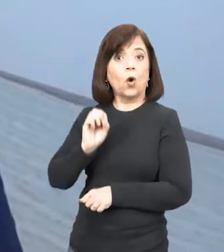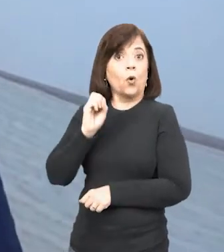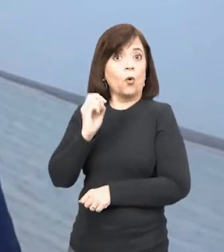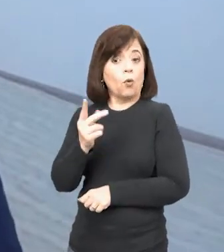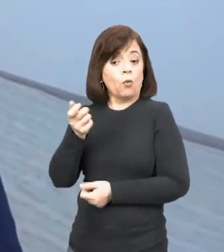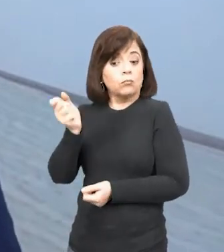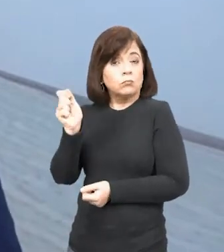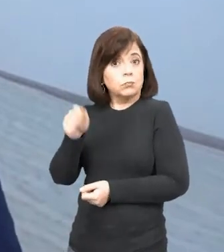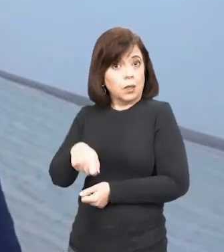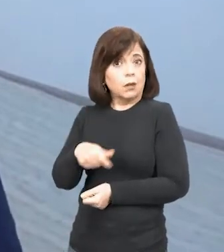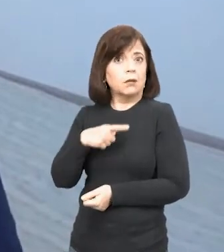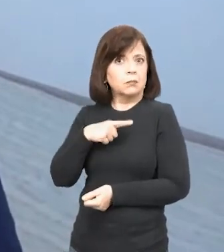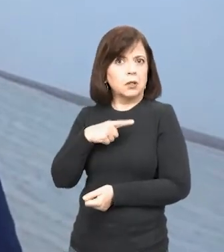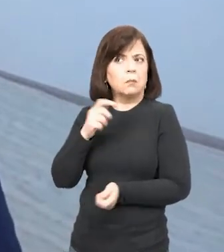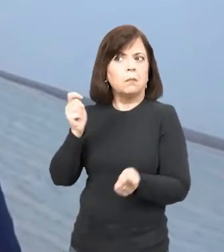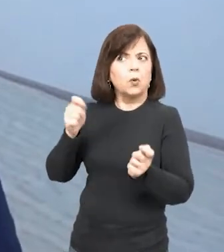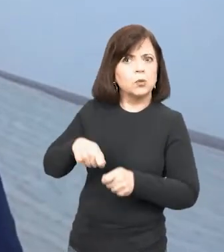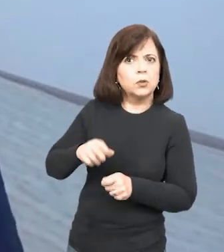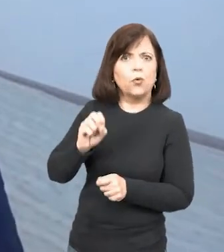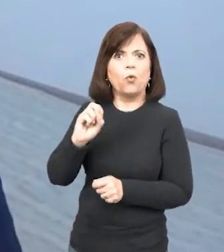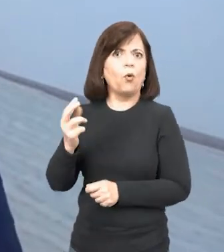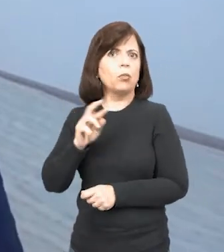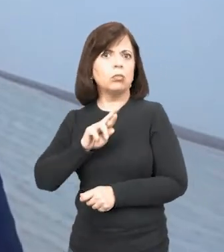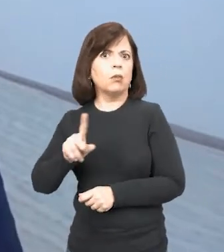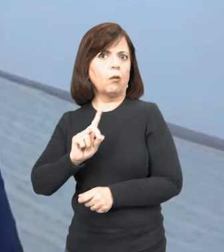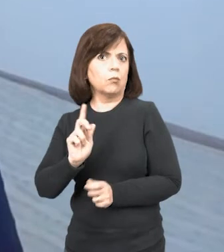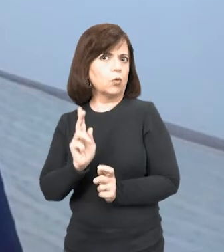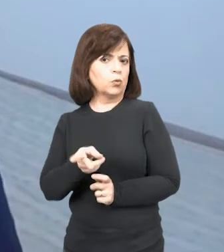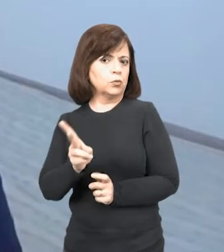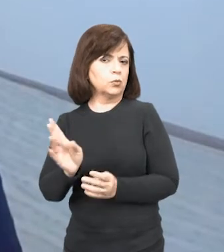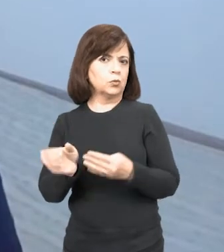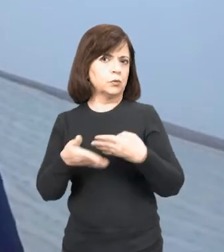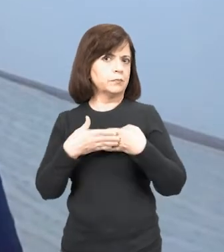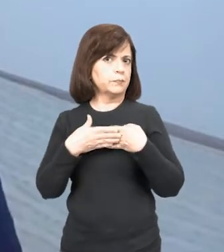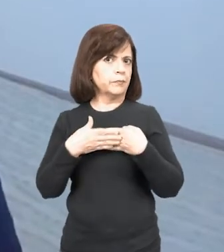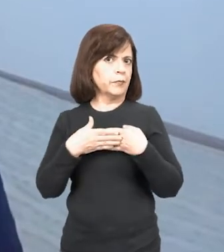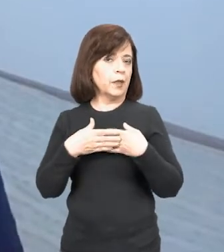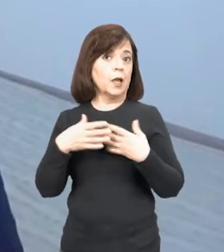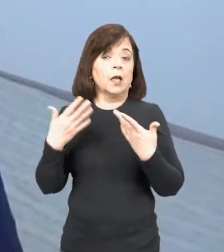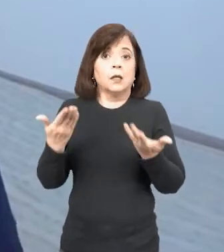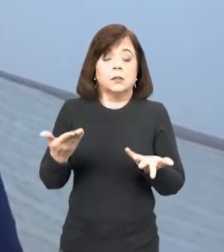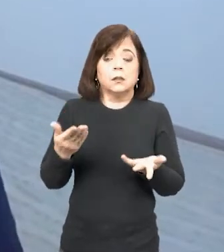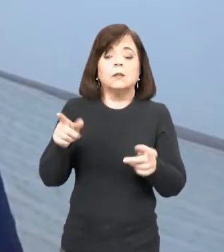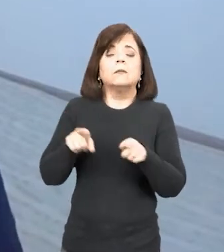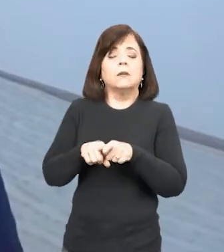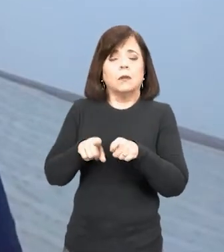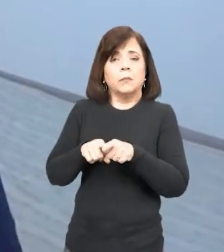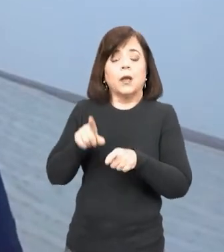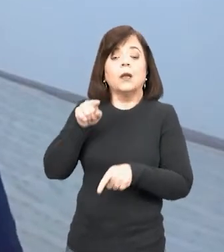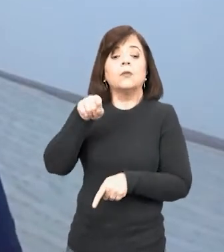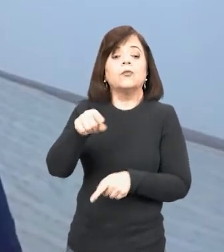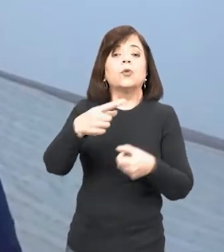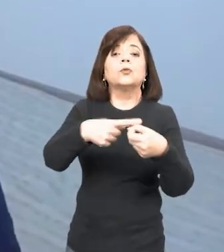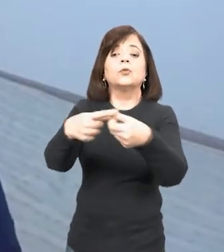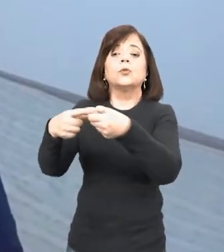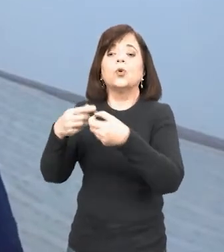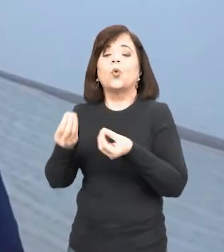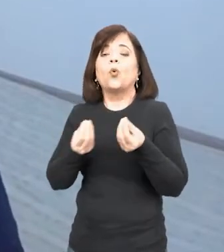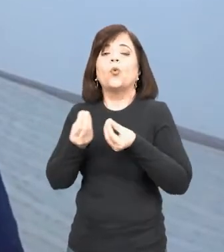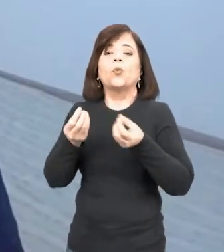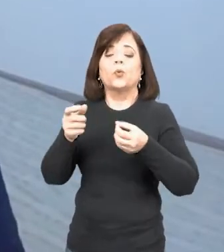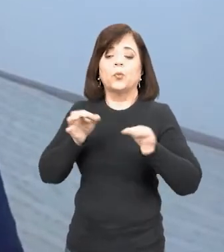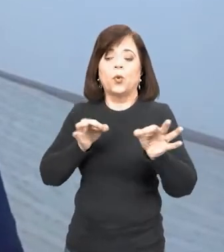ou se isso sanitariamente ainda não é possível, e conjuntamente com isso, como o município está organizando esse